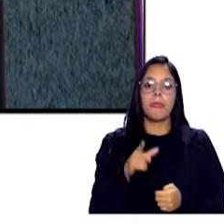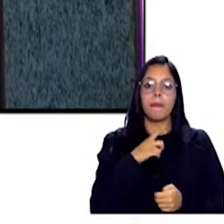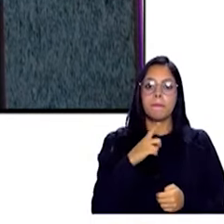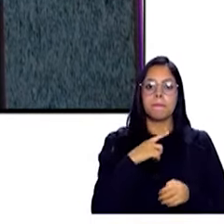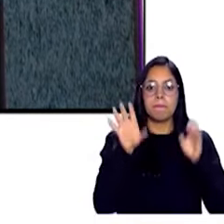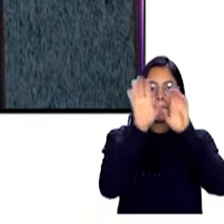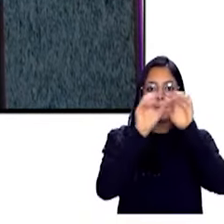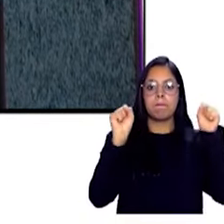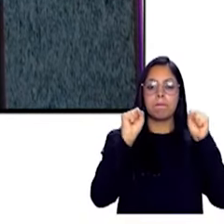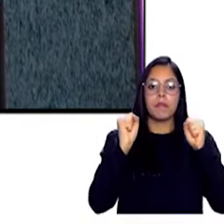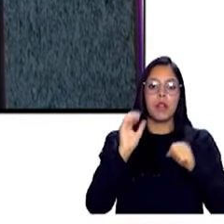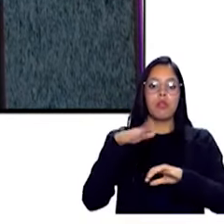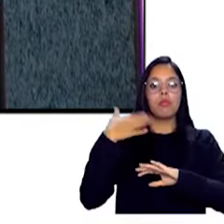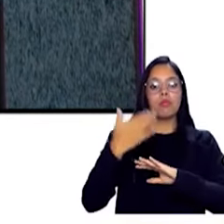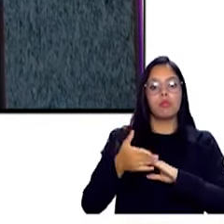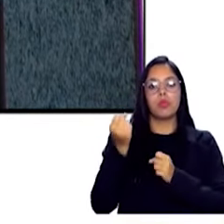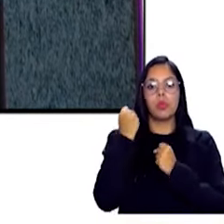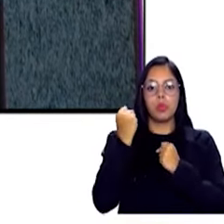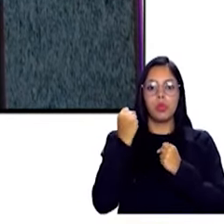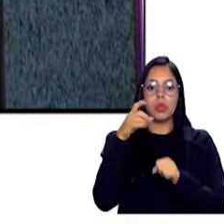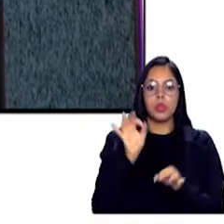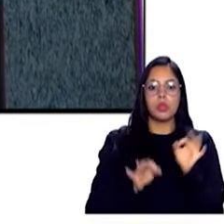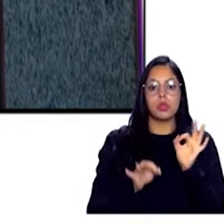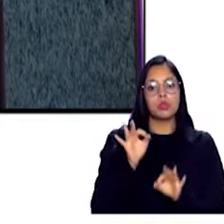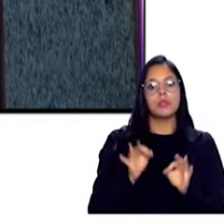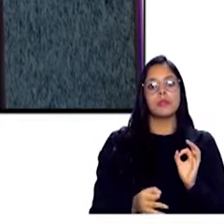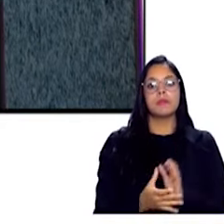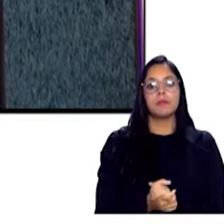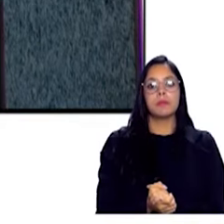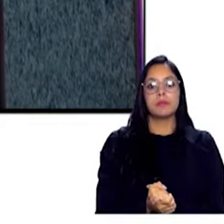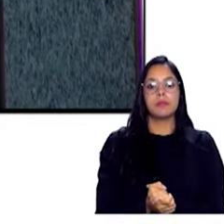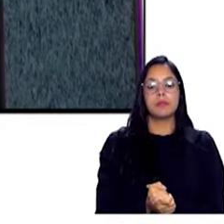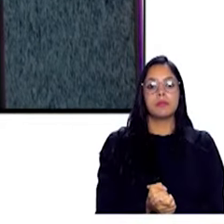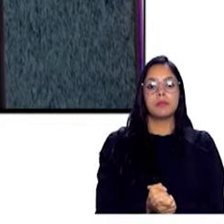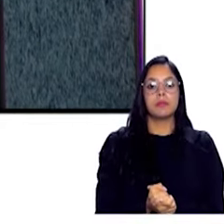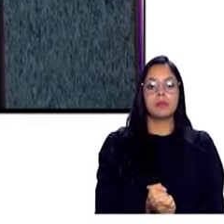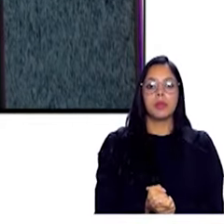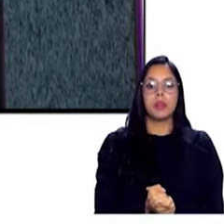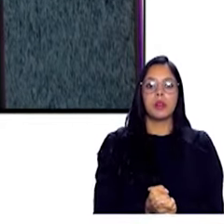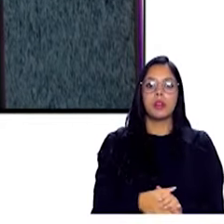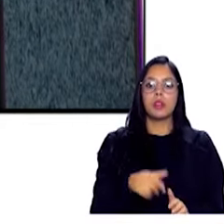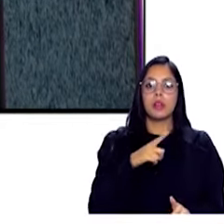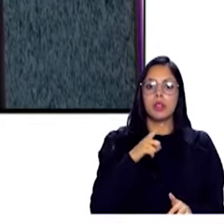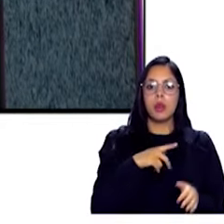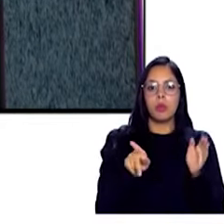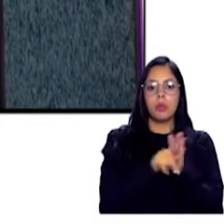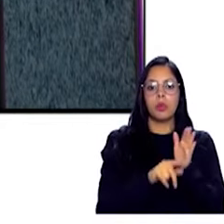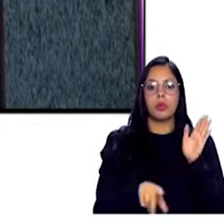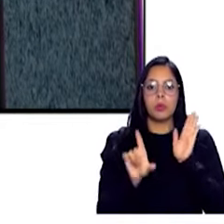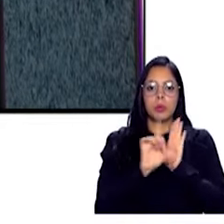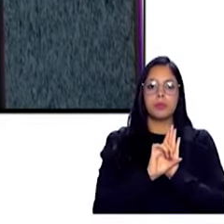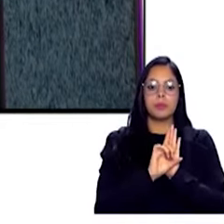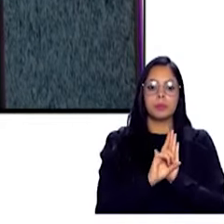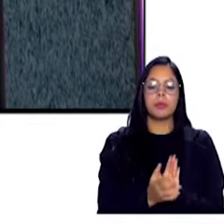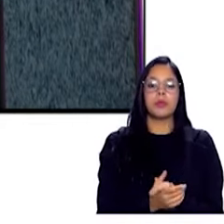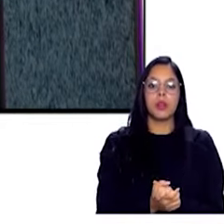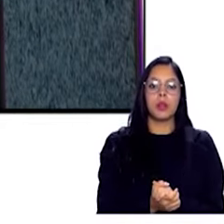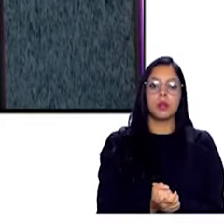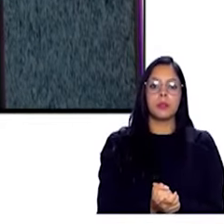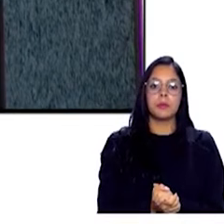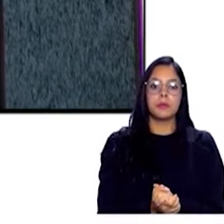tá fora do Poder Judiciário para a outorga de legitimidade à